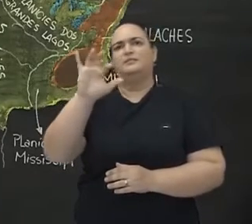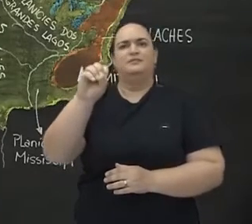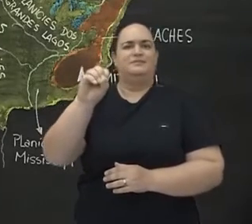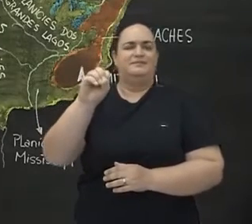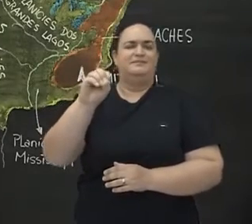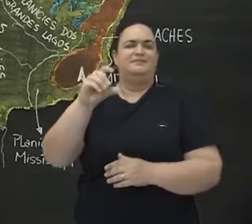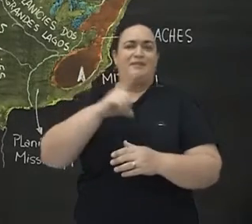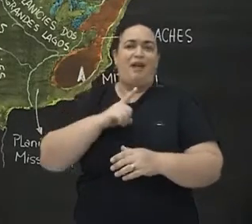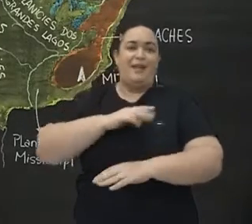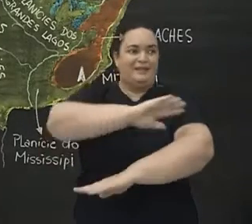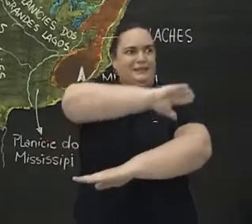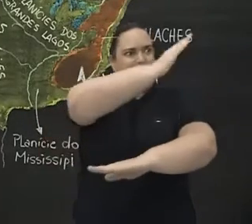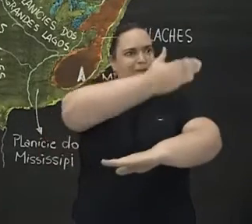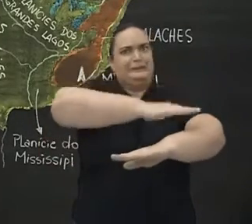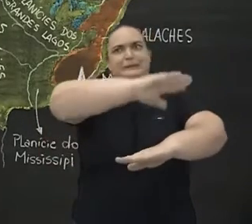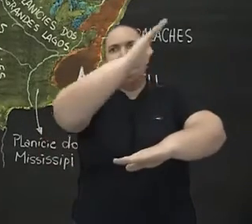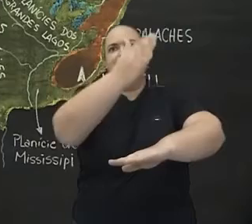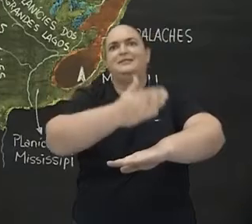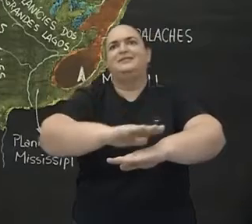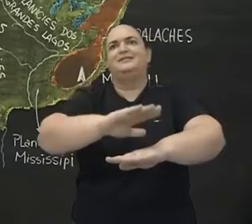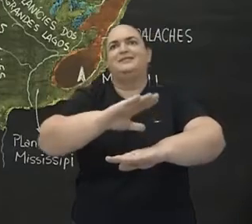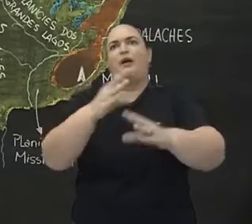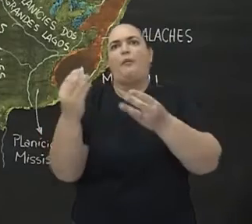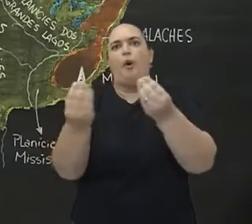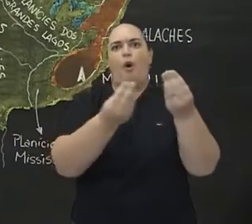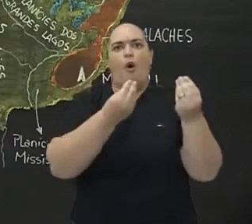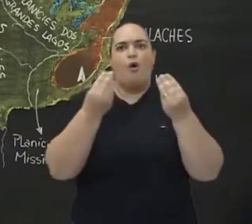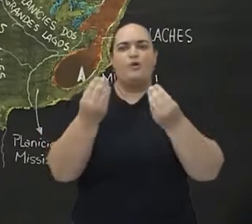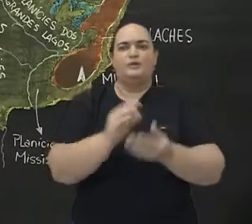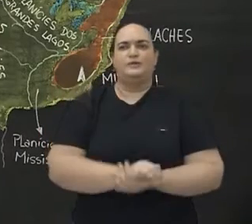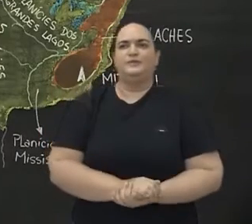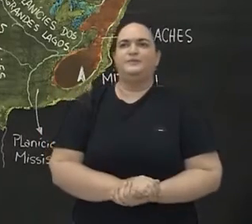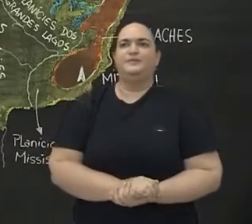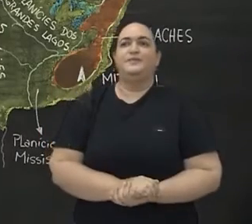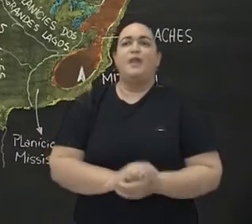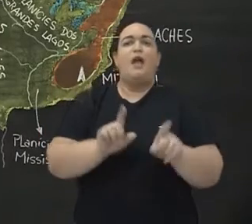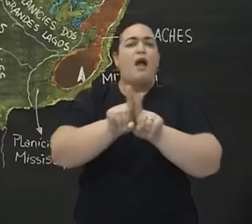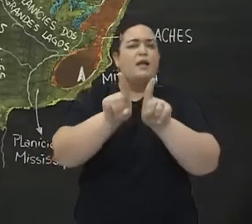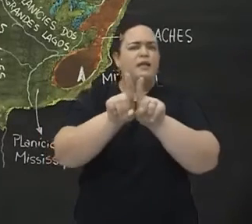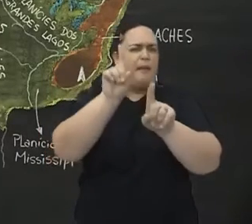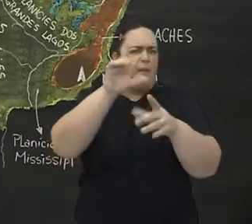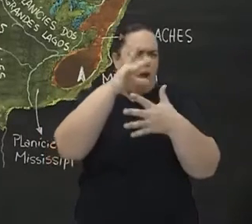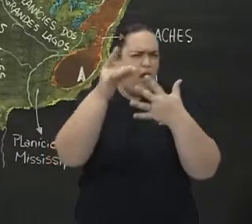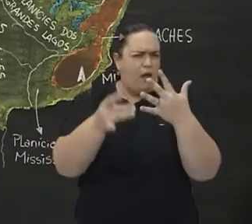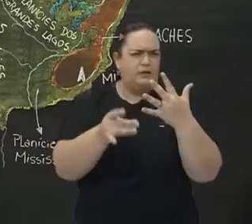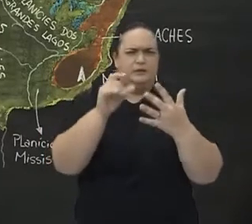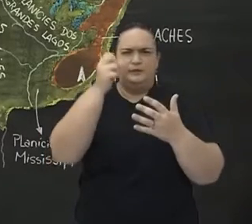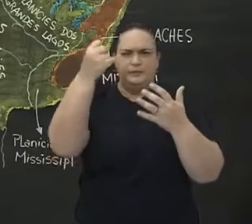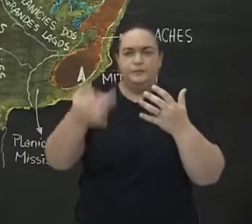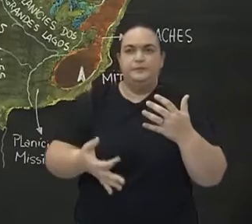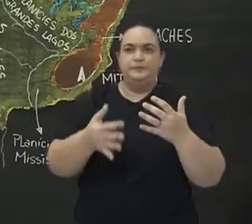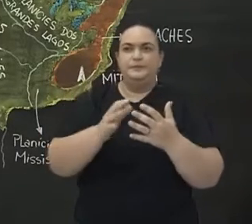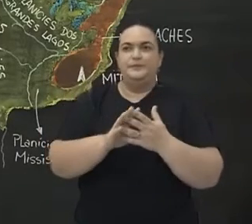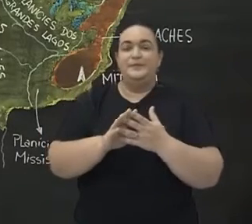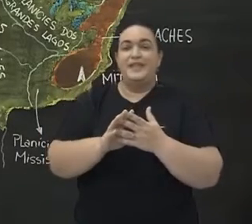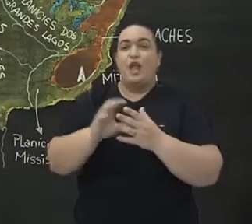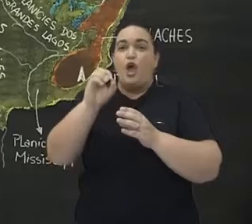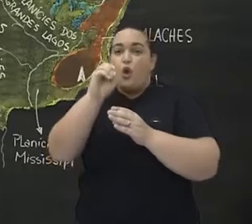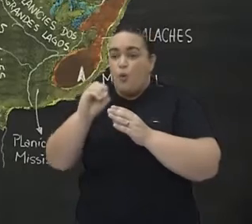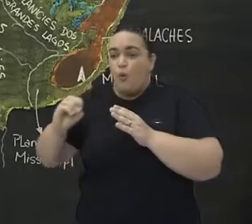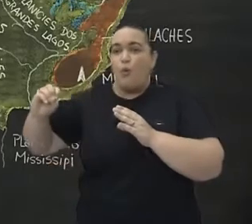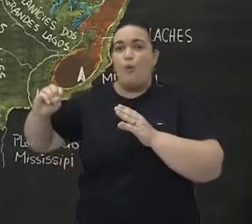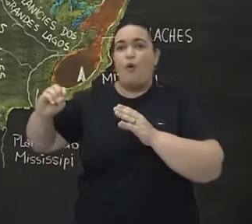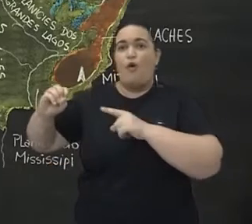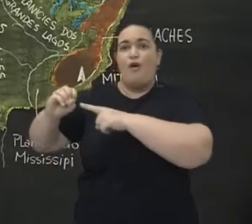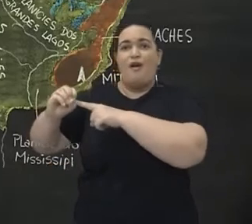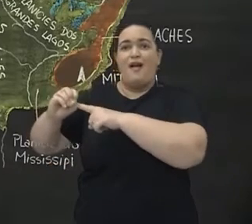cadeias montanhosas dos Estados Unidos. Temos aqui um detalhe para a costa oeste dos Estados Unidos, onde encontra aqui a